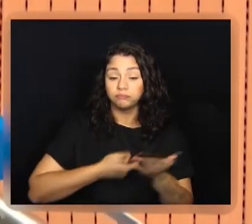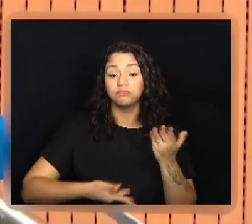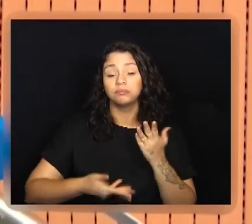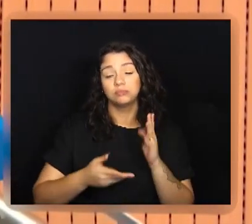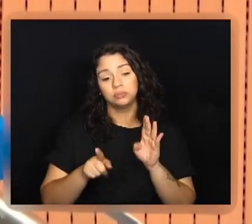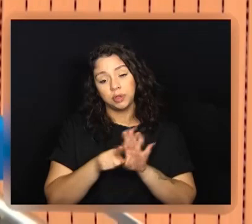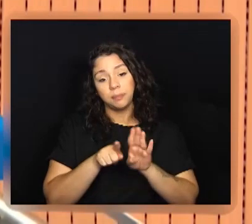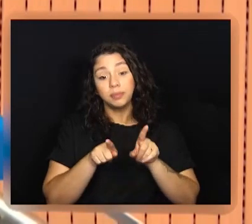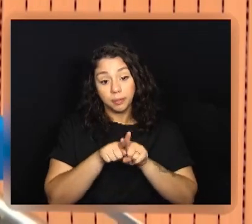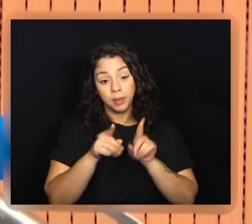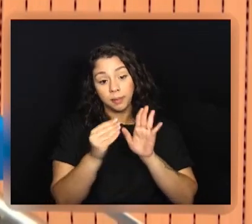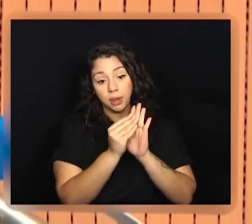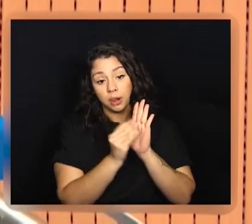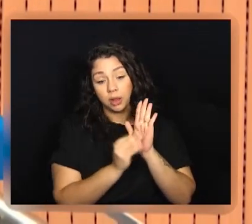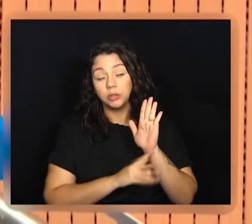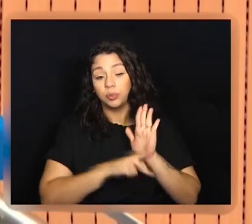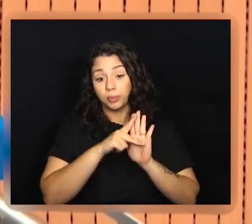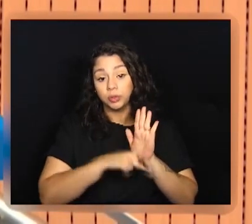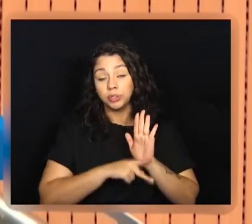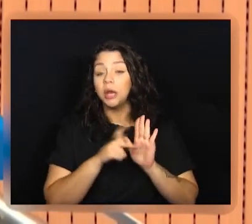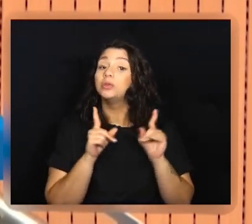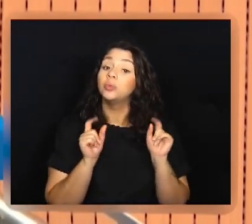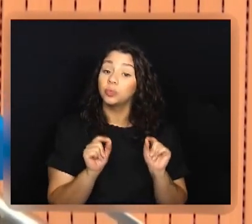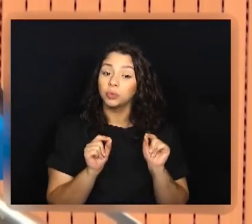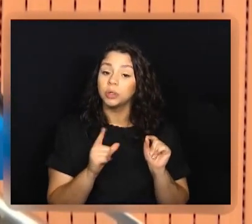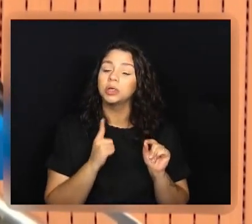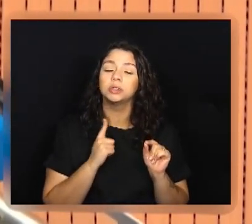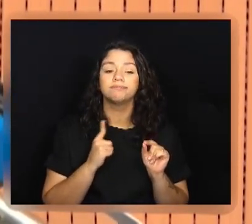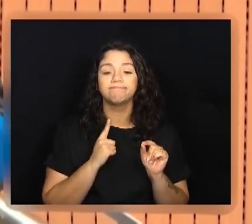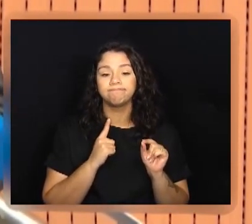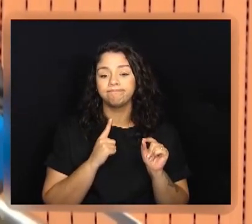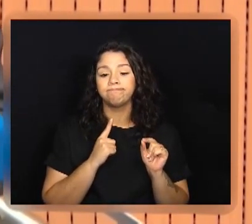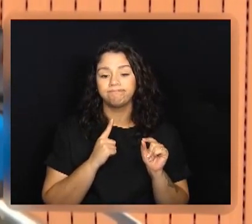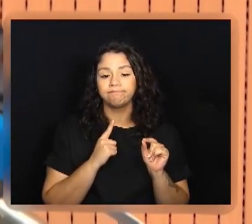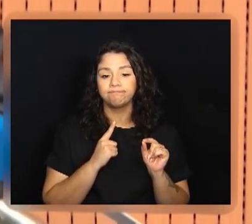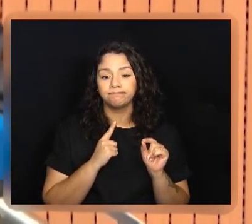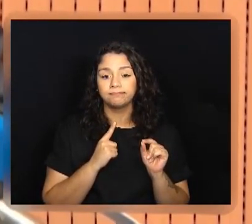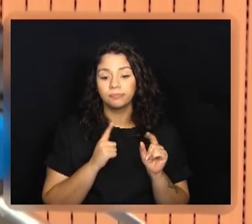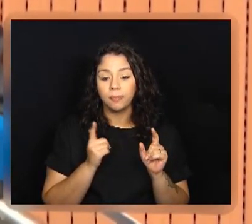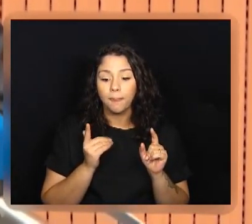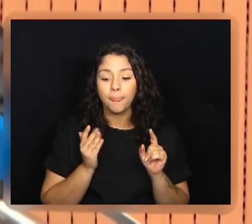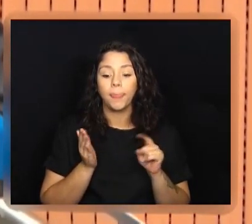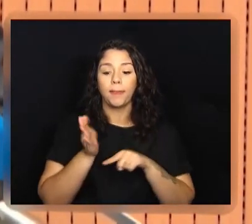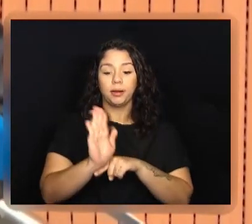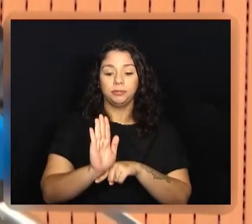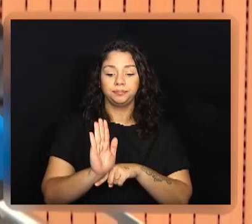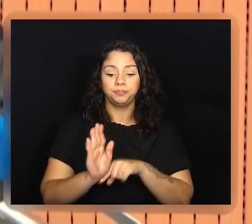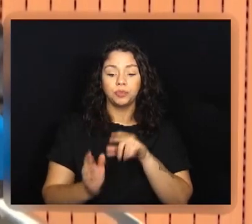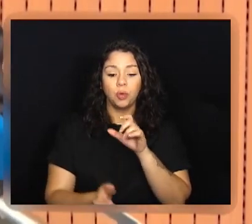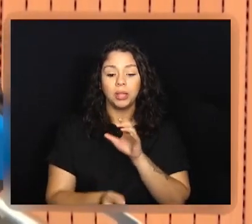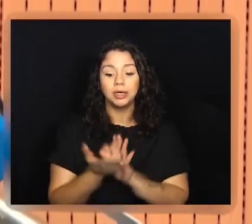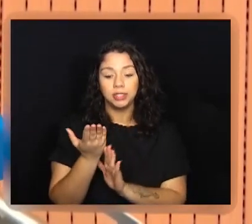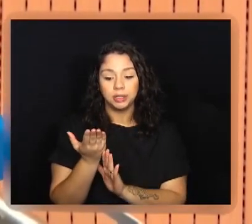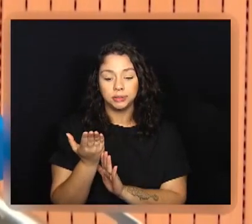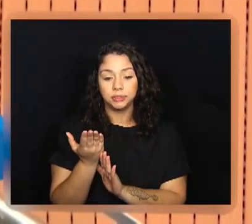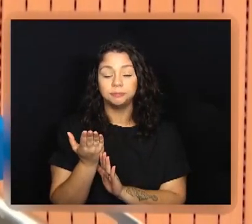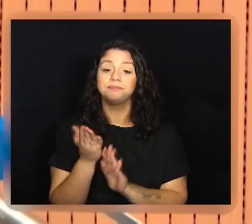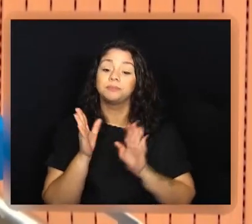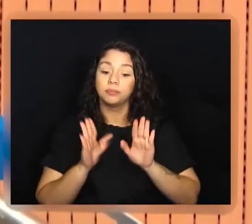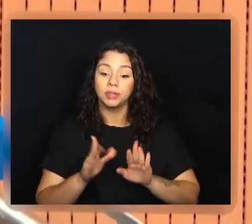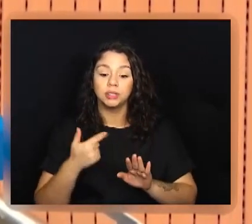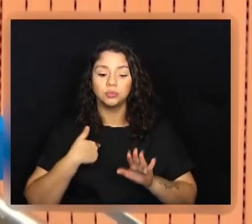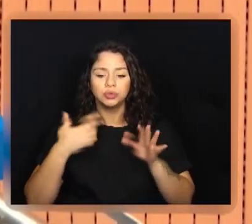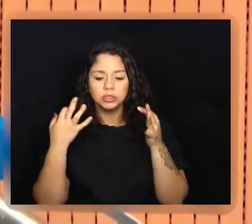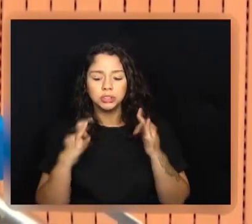projeto, razão que, além de contribuir com a criança, eu tenho